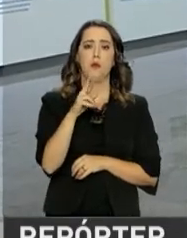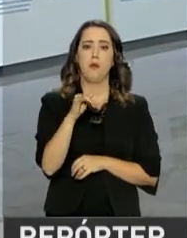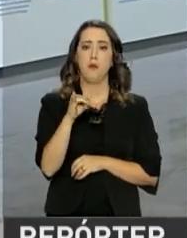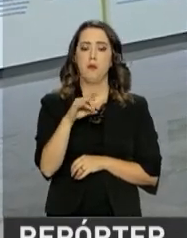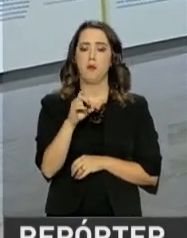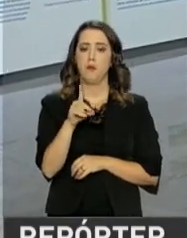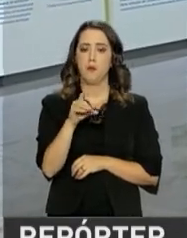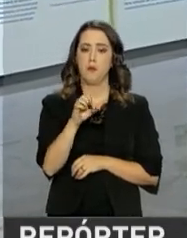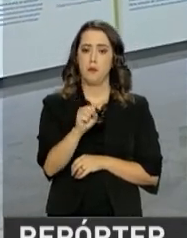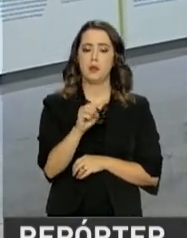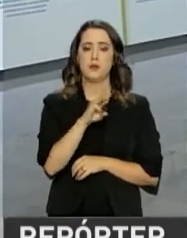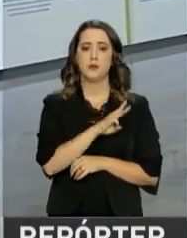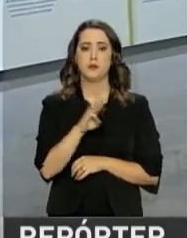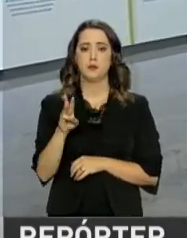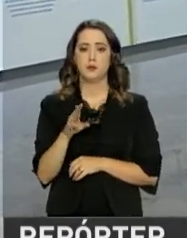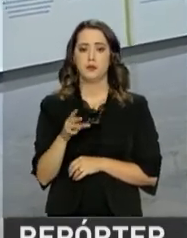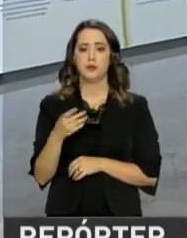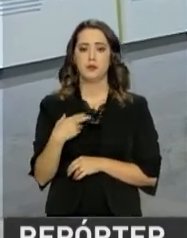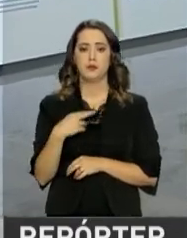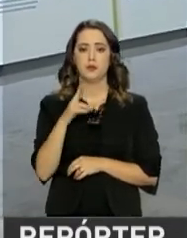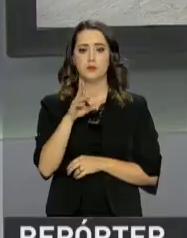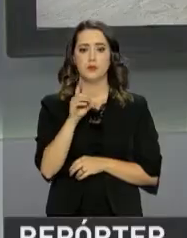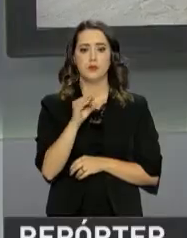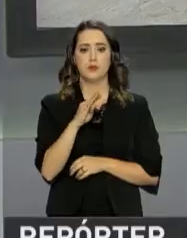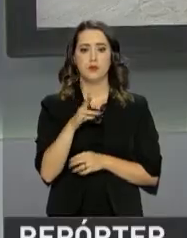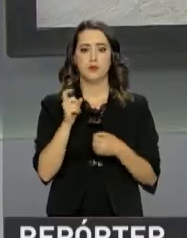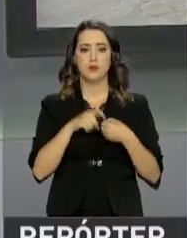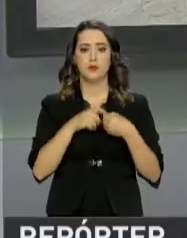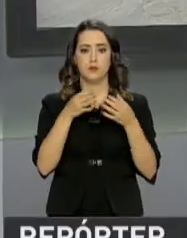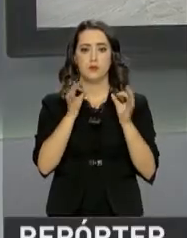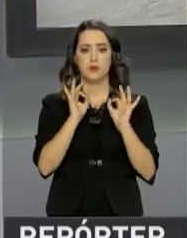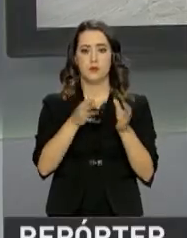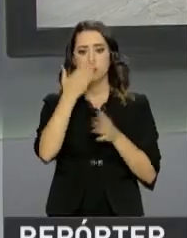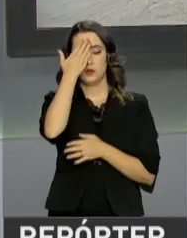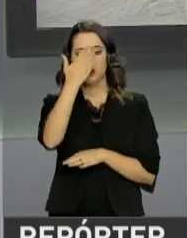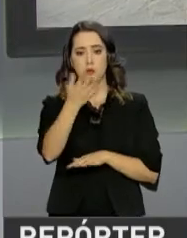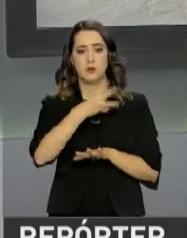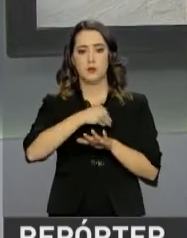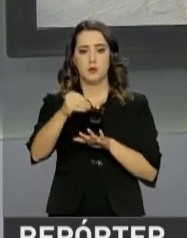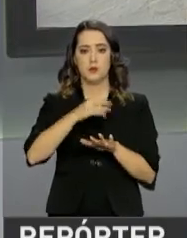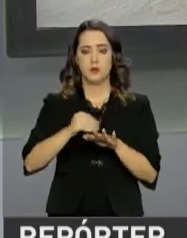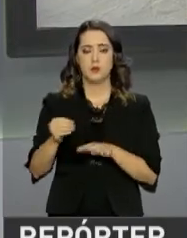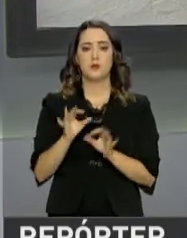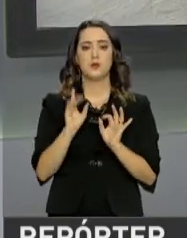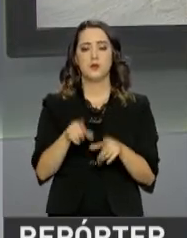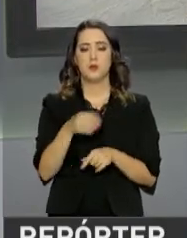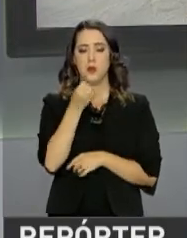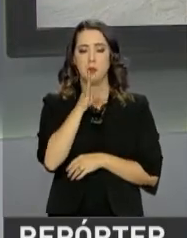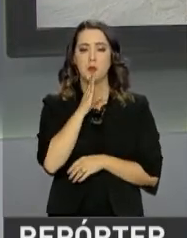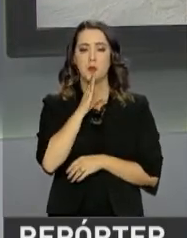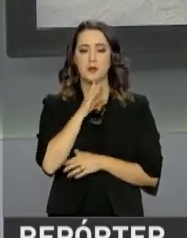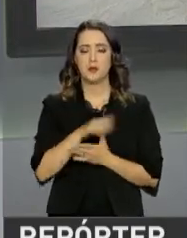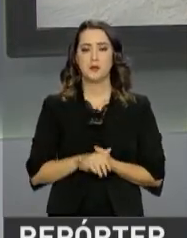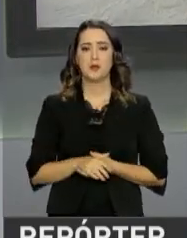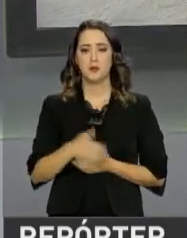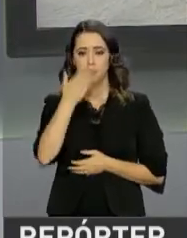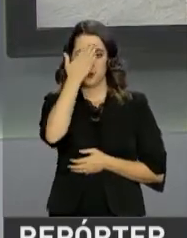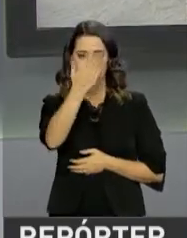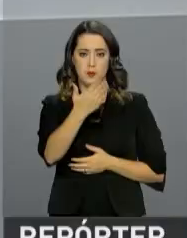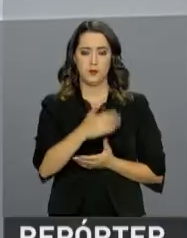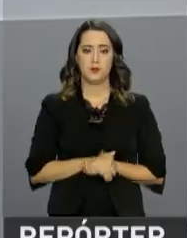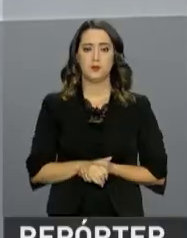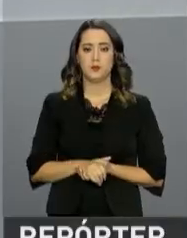na internet roberto com você está ótima obrigado pelas informações vale a pena conhecer joão pedro obrigado bom